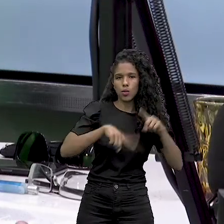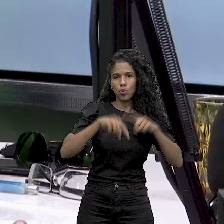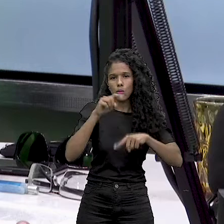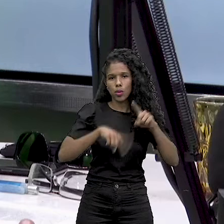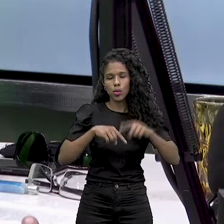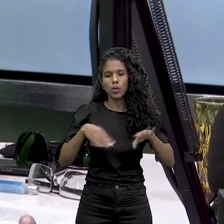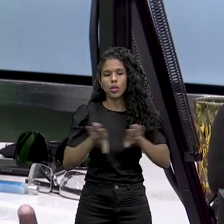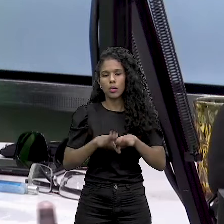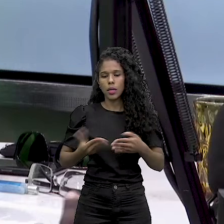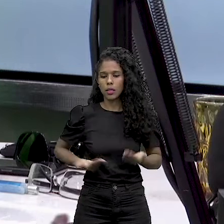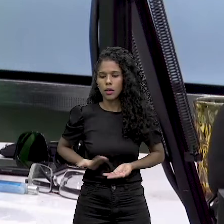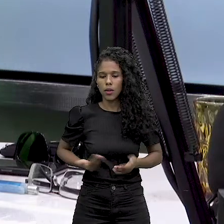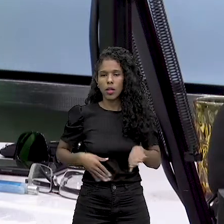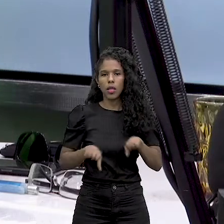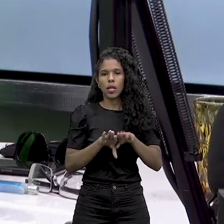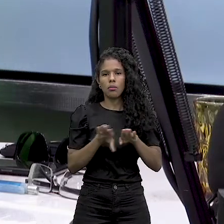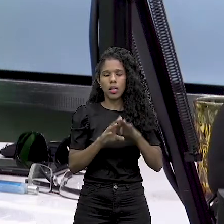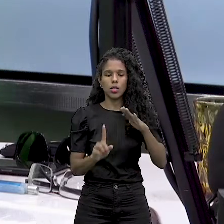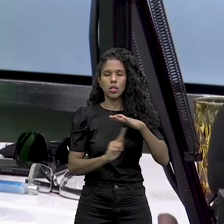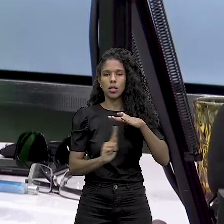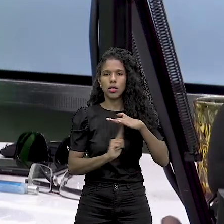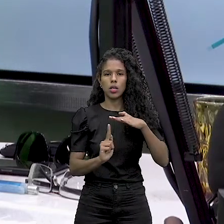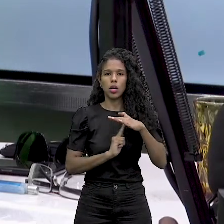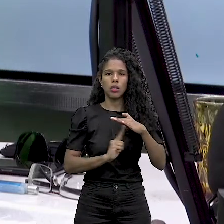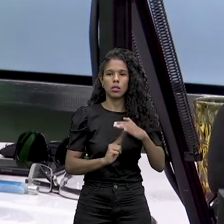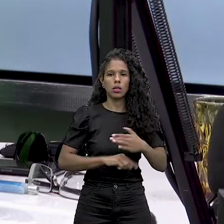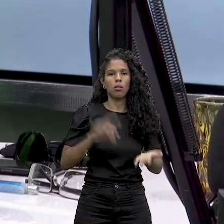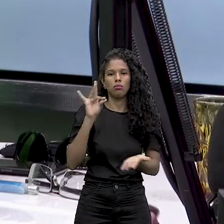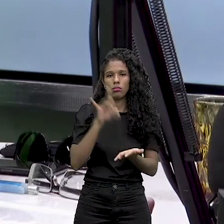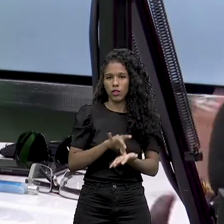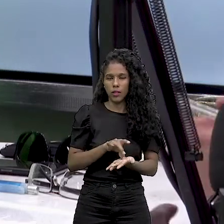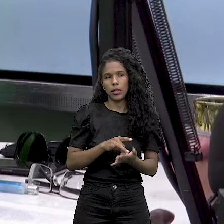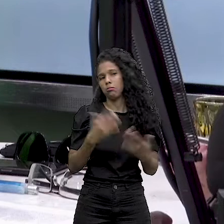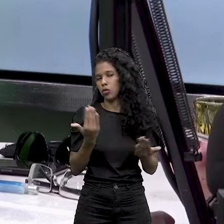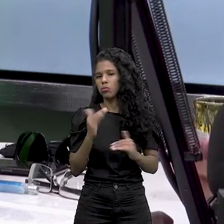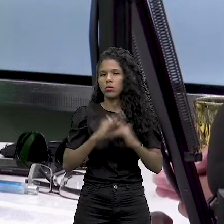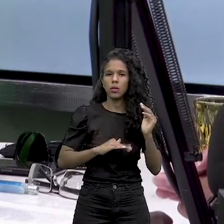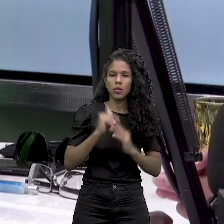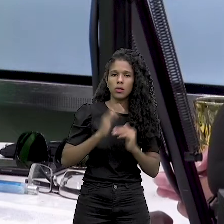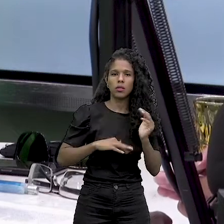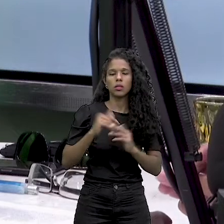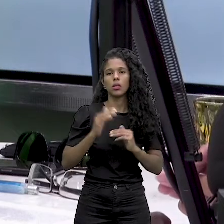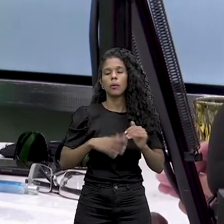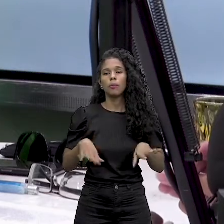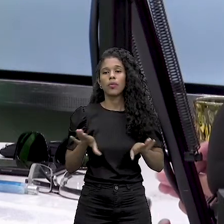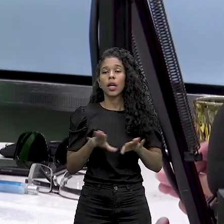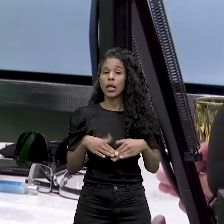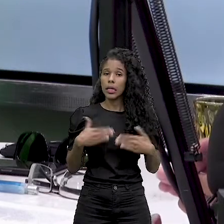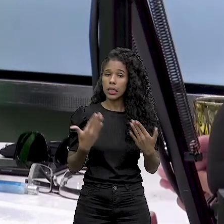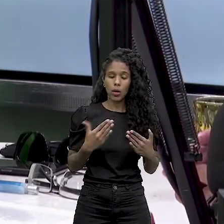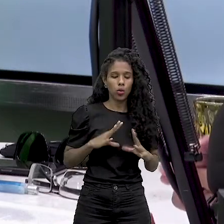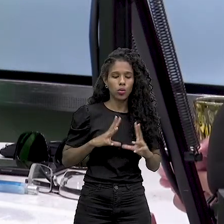na gestão eficiente, do aumento da produtividade, né? E isso é um processo que